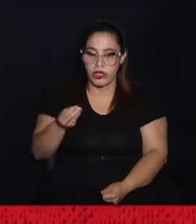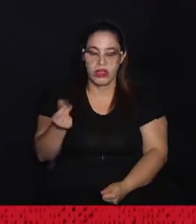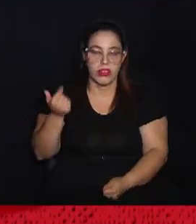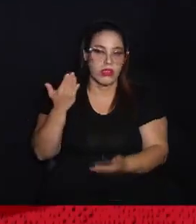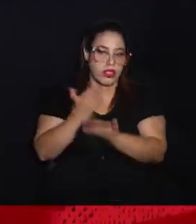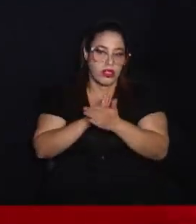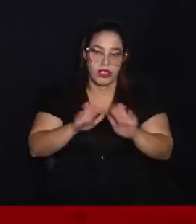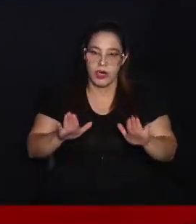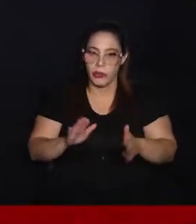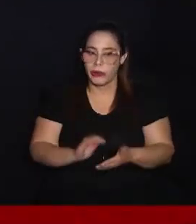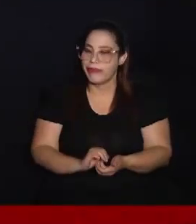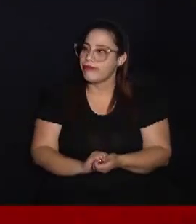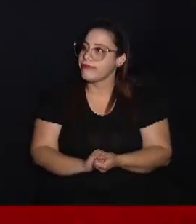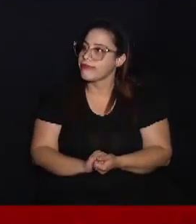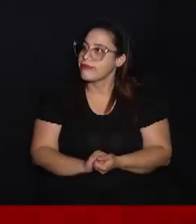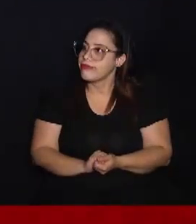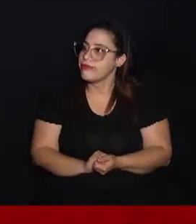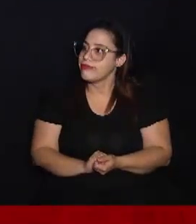encerrou.